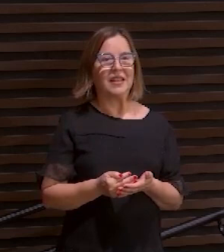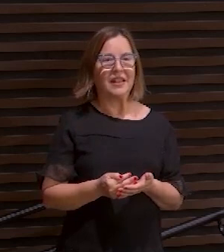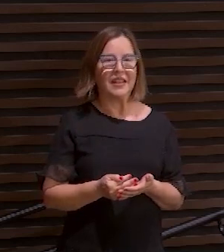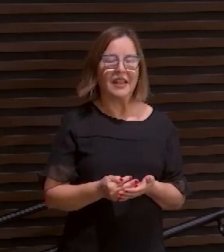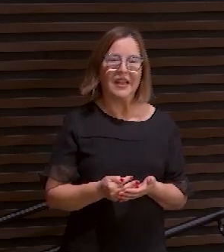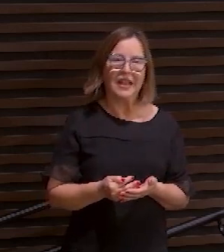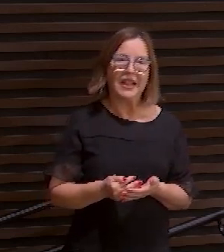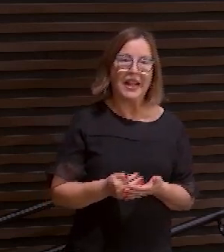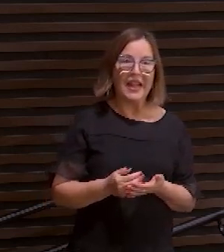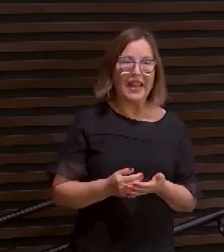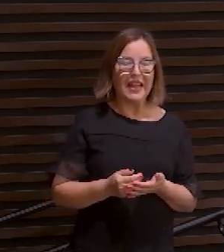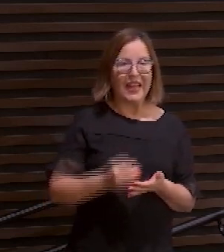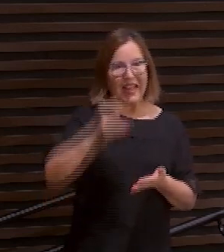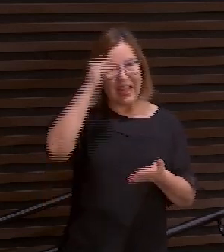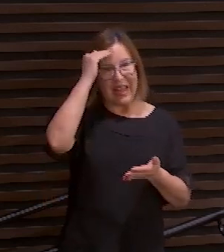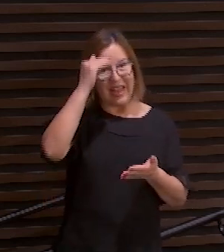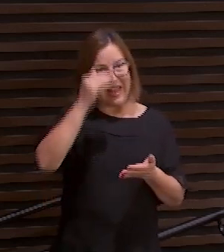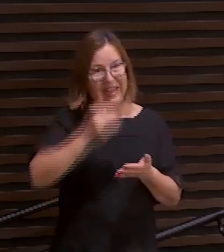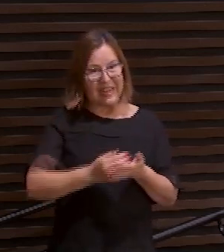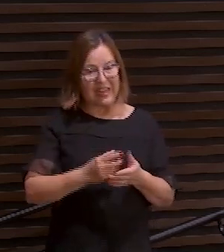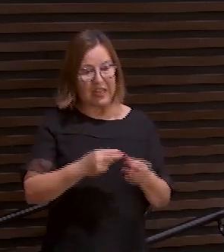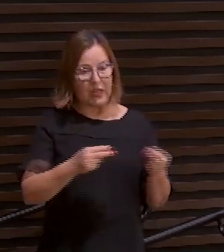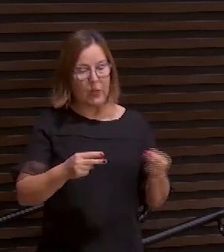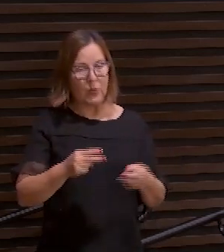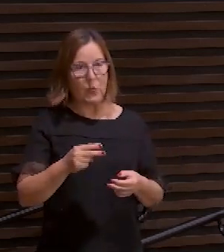é crer naquilo que não vemos.